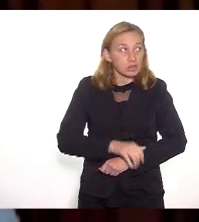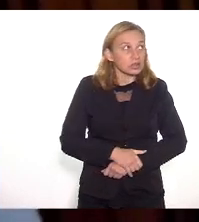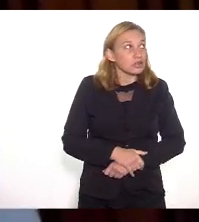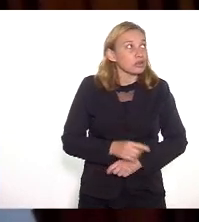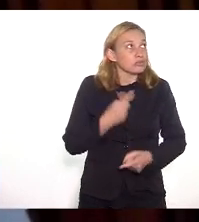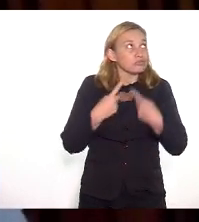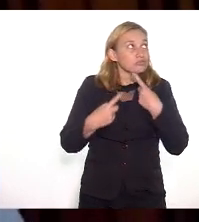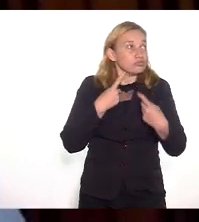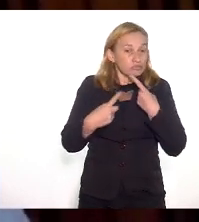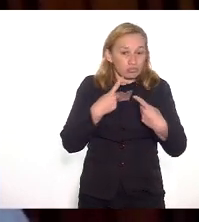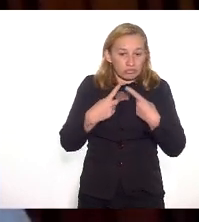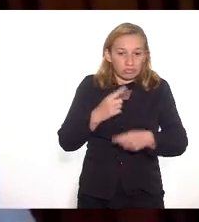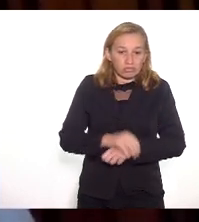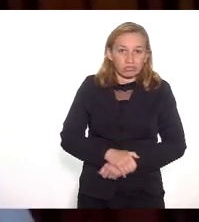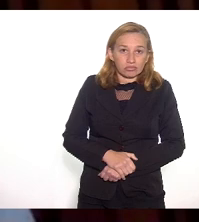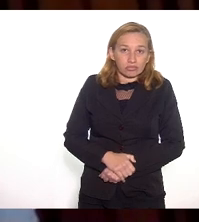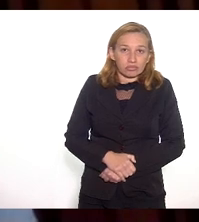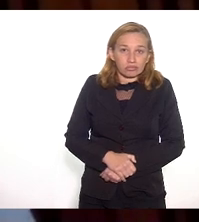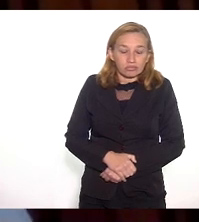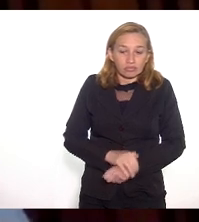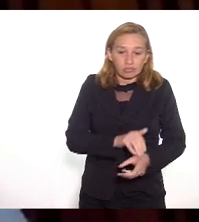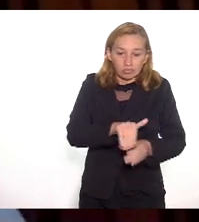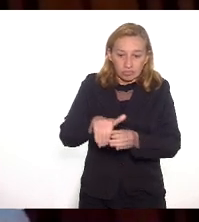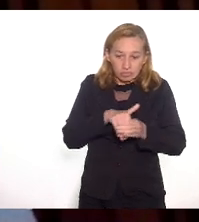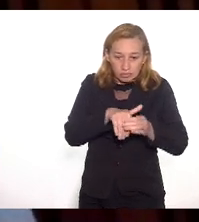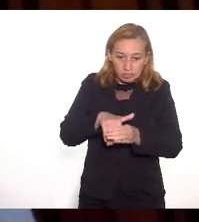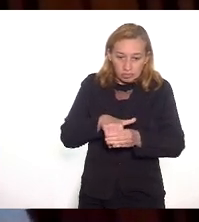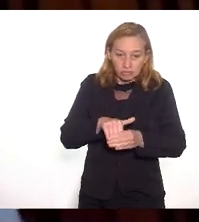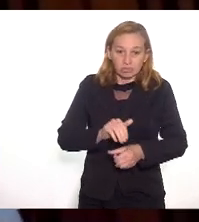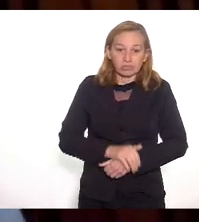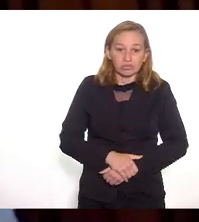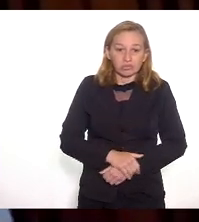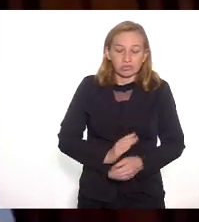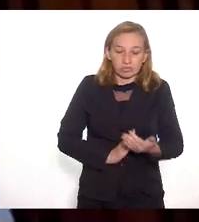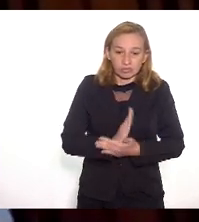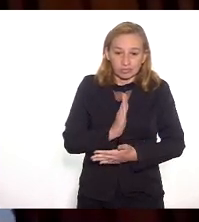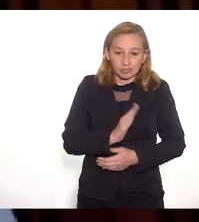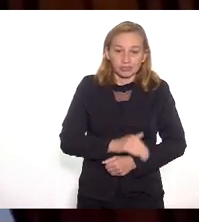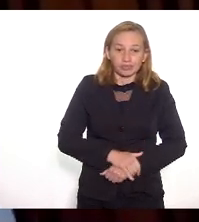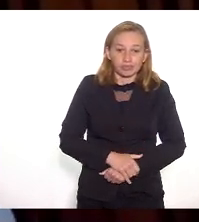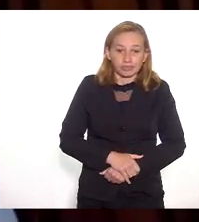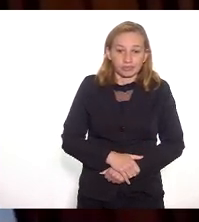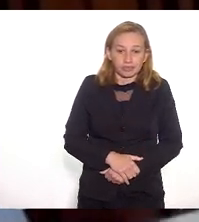Em discussão, em votação, aprovado.